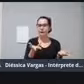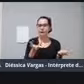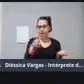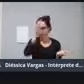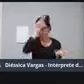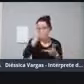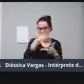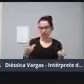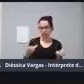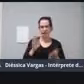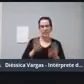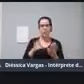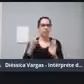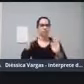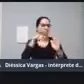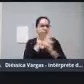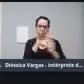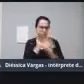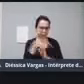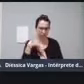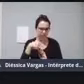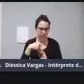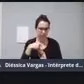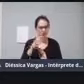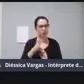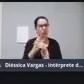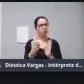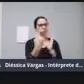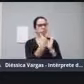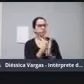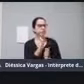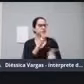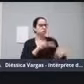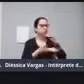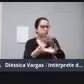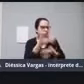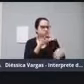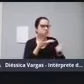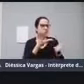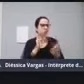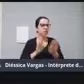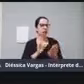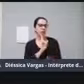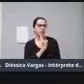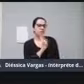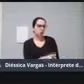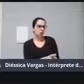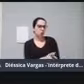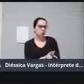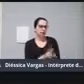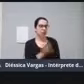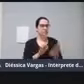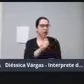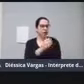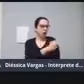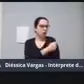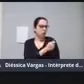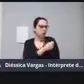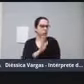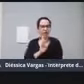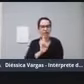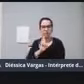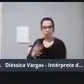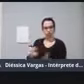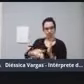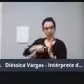questionar eles, eles já viam, trocavam essa ideia. Às vezes, a não precisava responder eles, pois um aluninho já ia lá e respondia por nós.